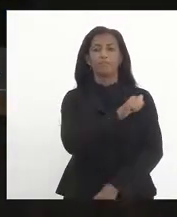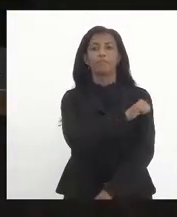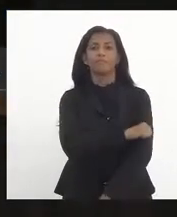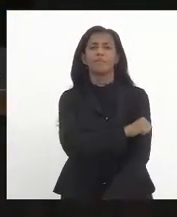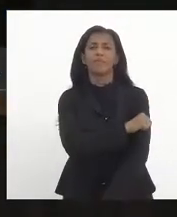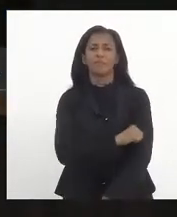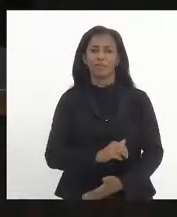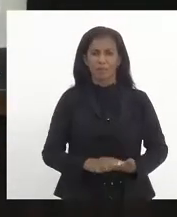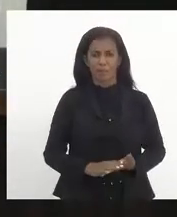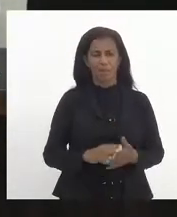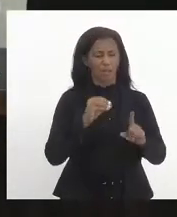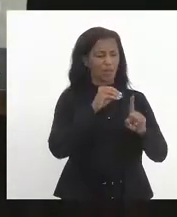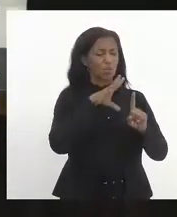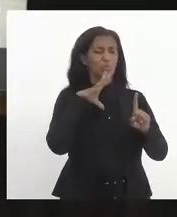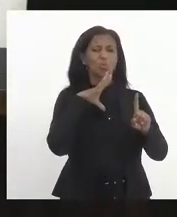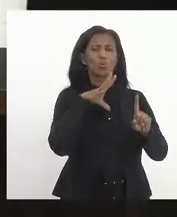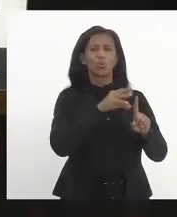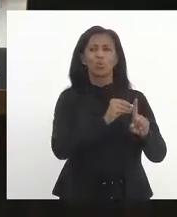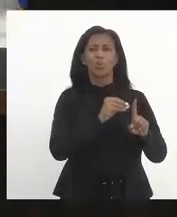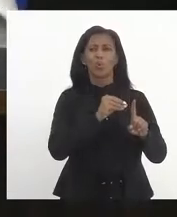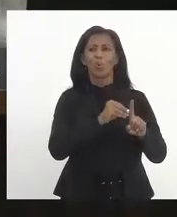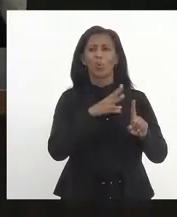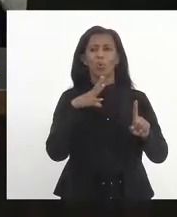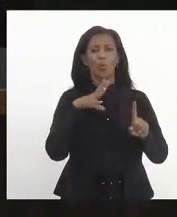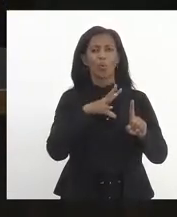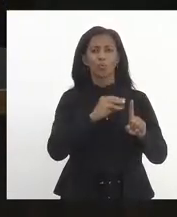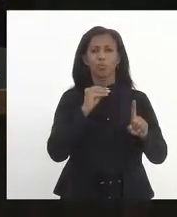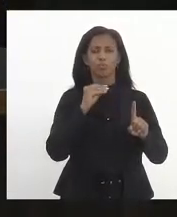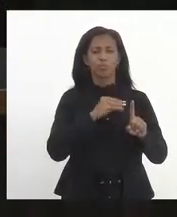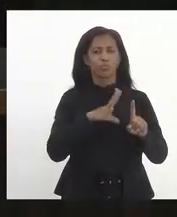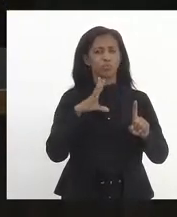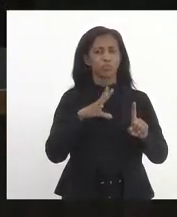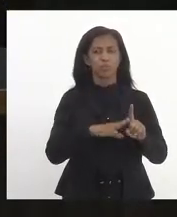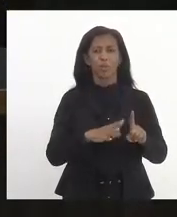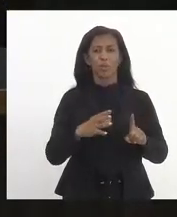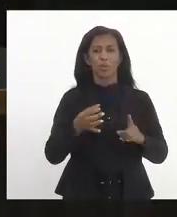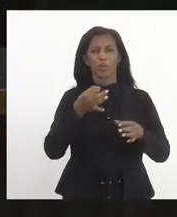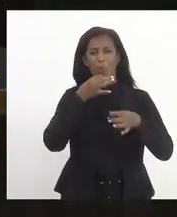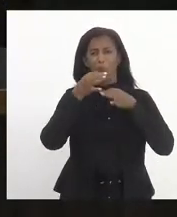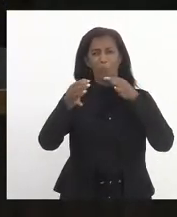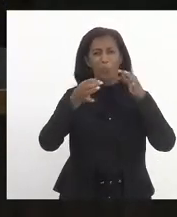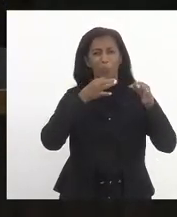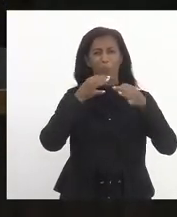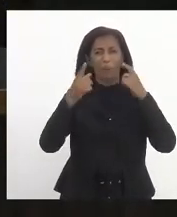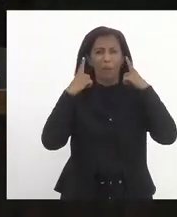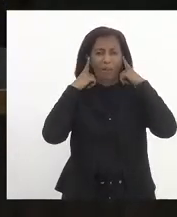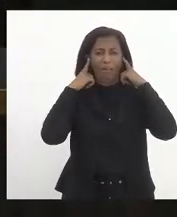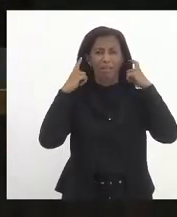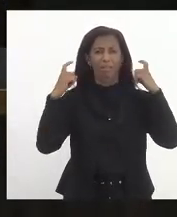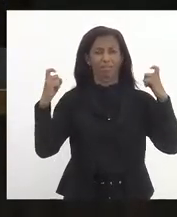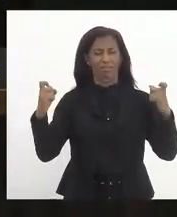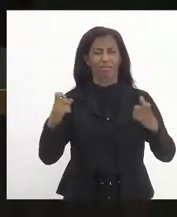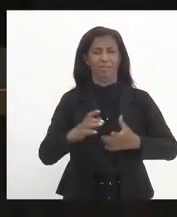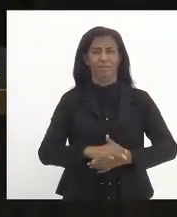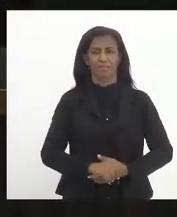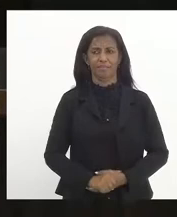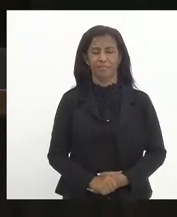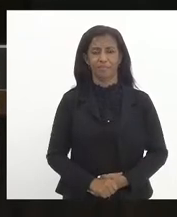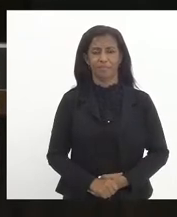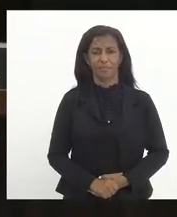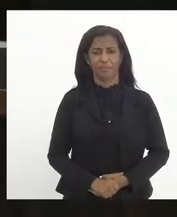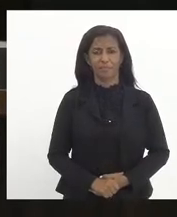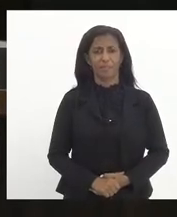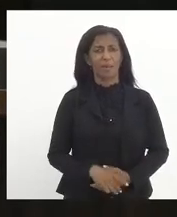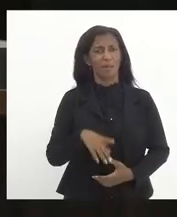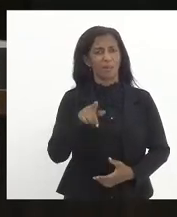Vossa Excelência está abrindo som. Não sai aqui som nenhum, só muito chiado. Eu entendi que Vossa Excelência quer usar da palavra, mas tem